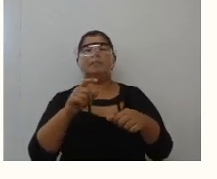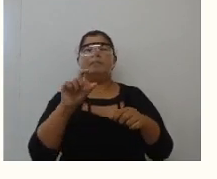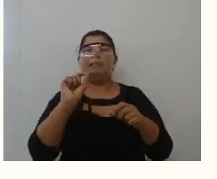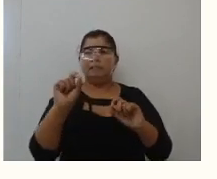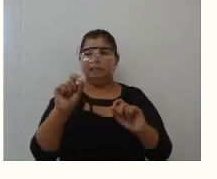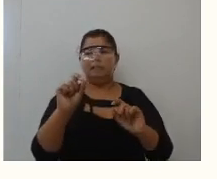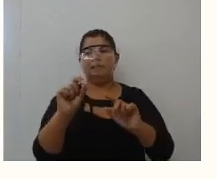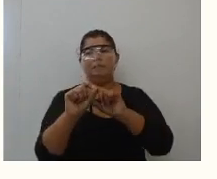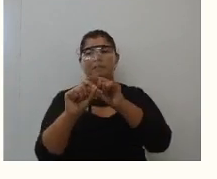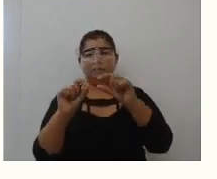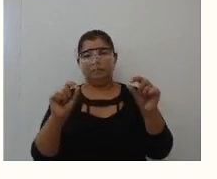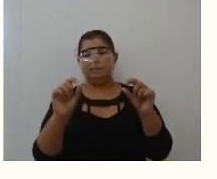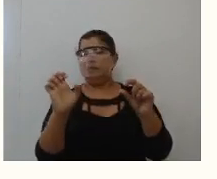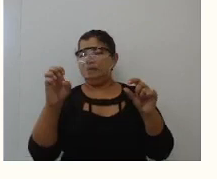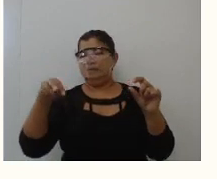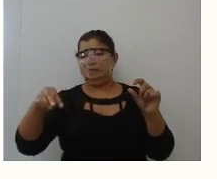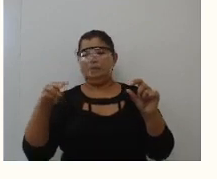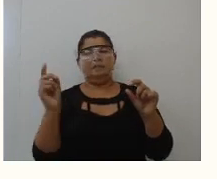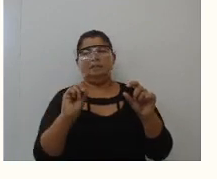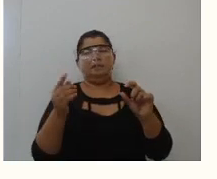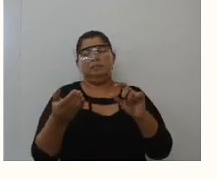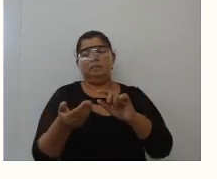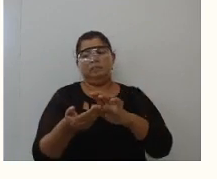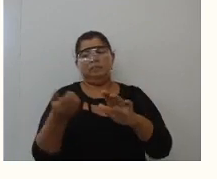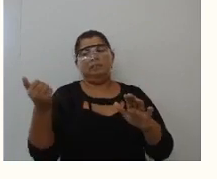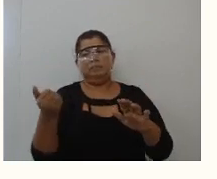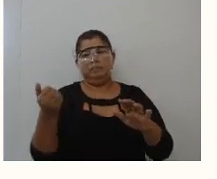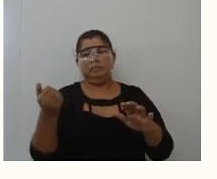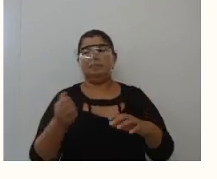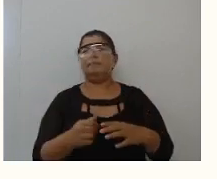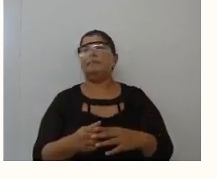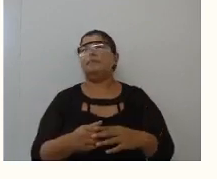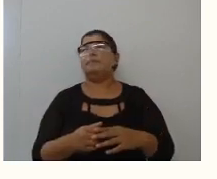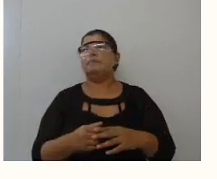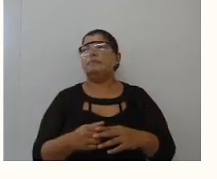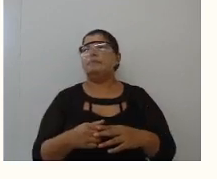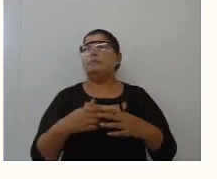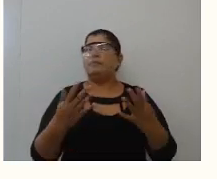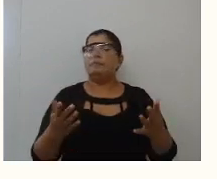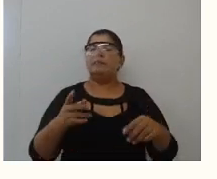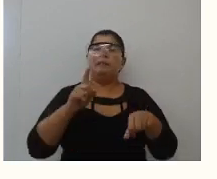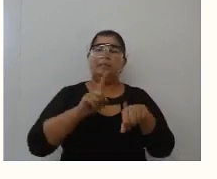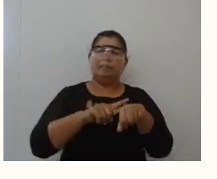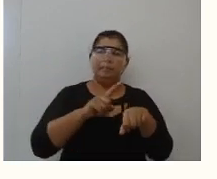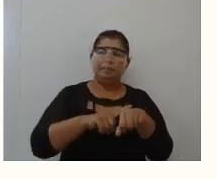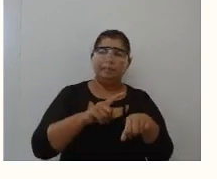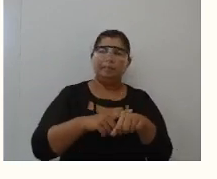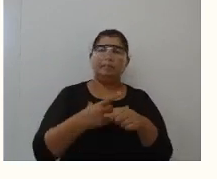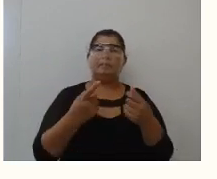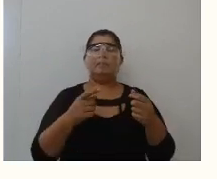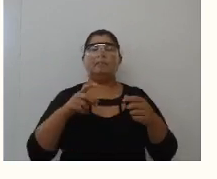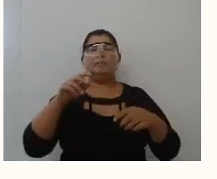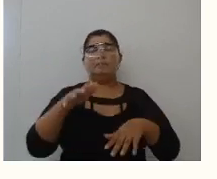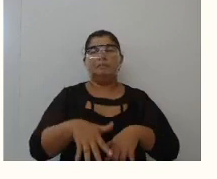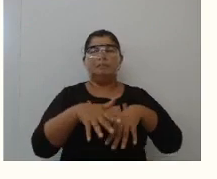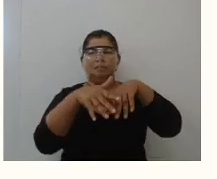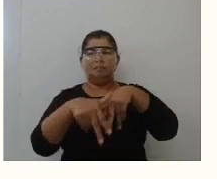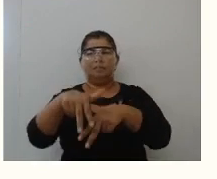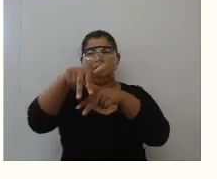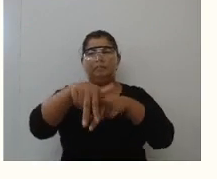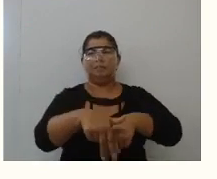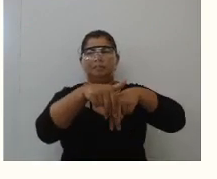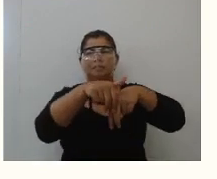que é marca de oralidade, é linguagem coloquial. Olha o exemplo. Ao mesmo tempo que marchavam, os